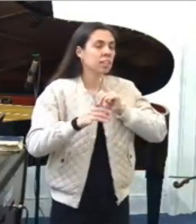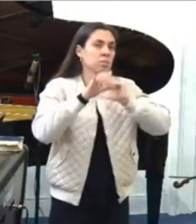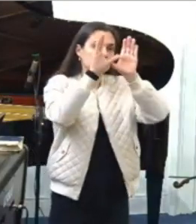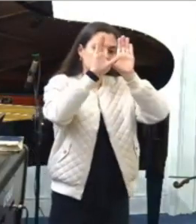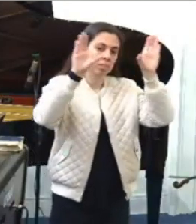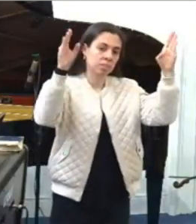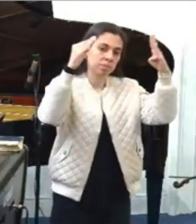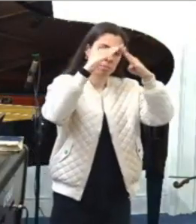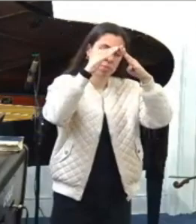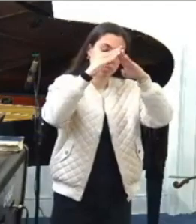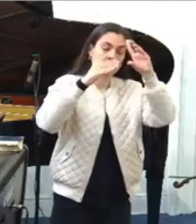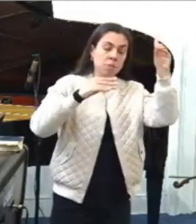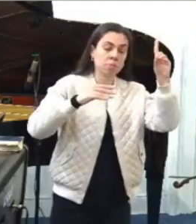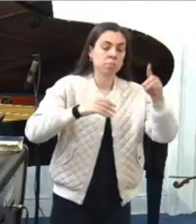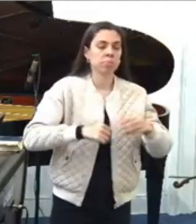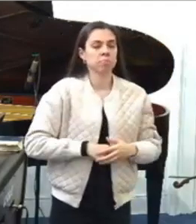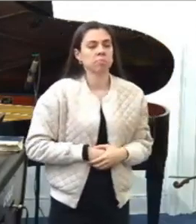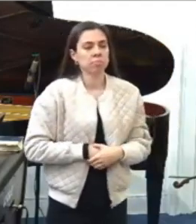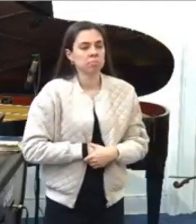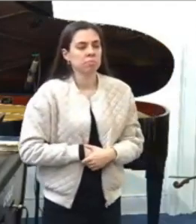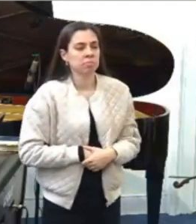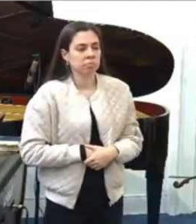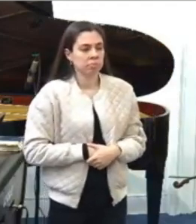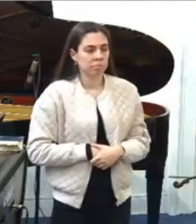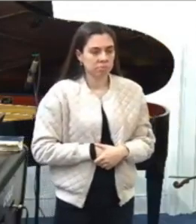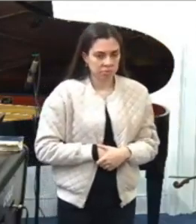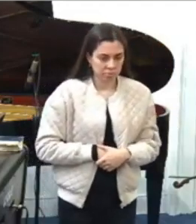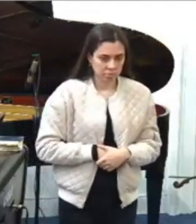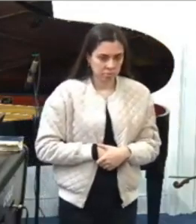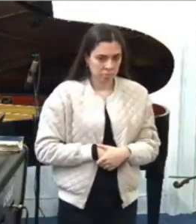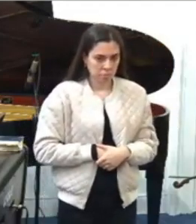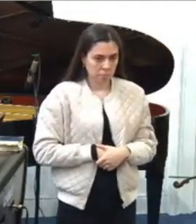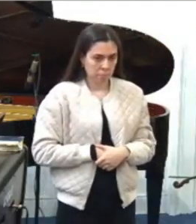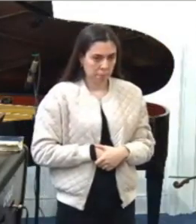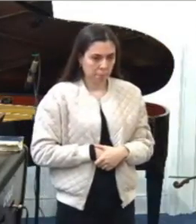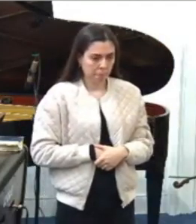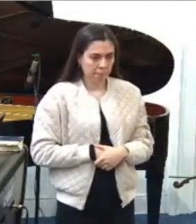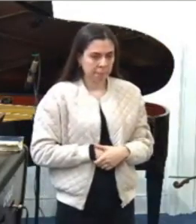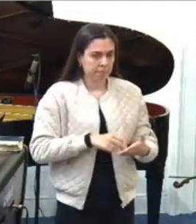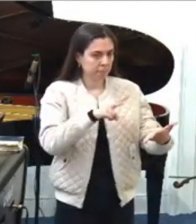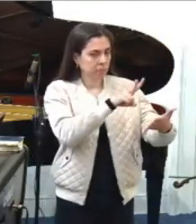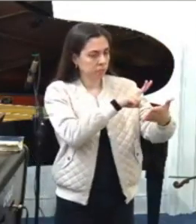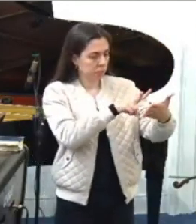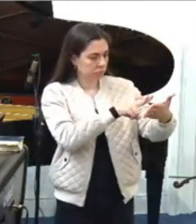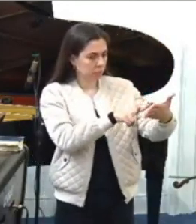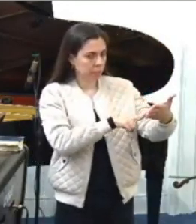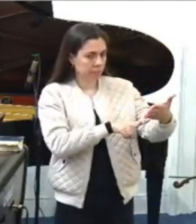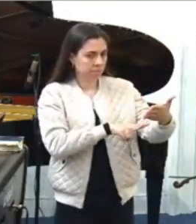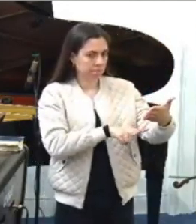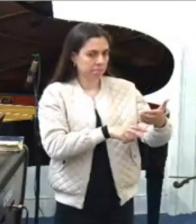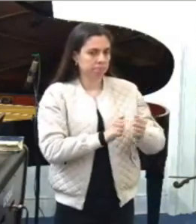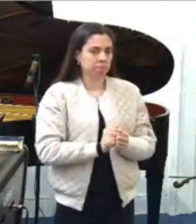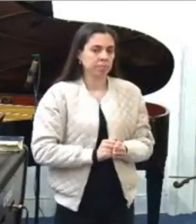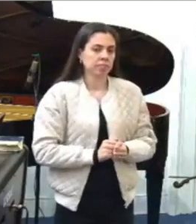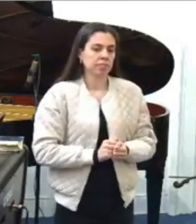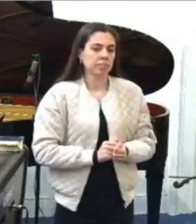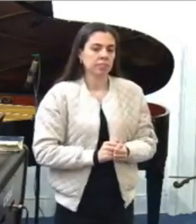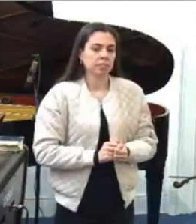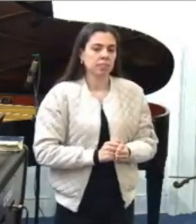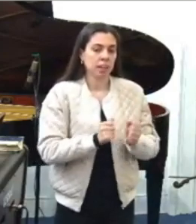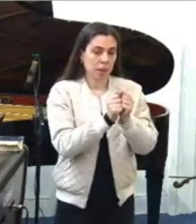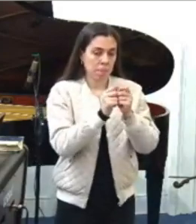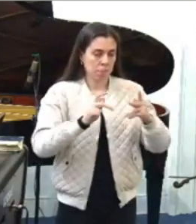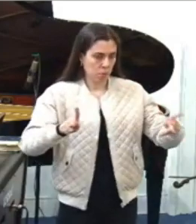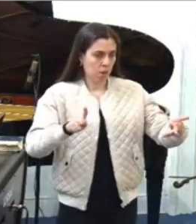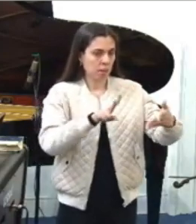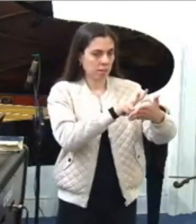simbólica, que diz que a terra então cobre a mulher e um rio que é lançado pela serpente, por Satanás, não